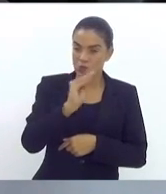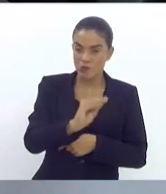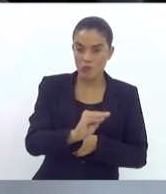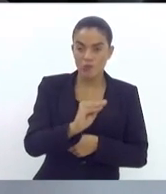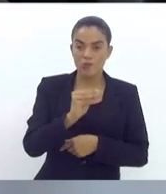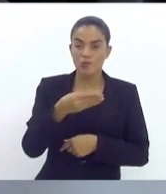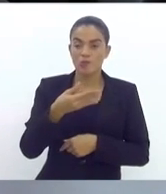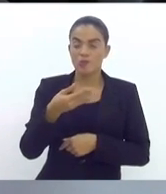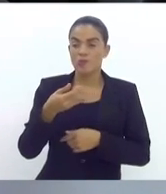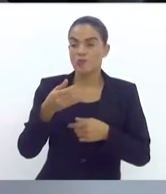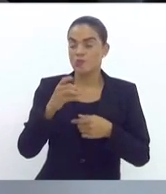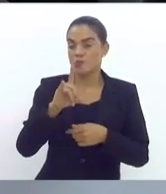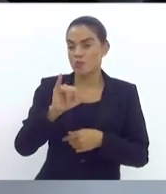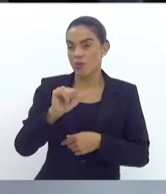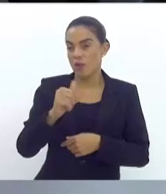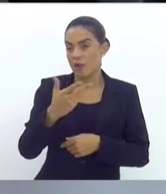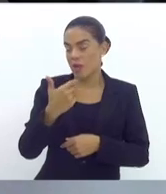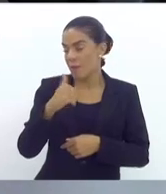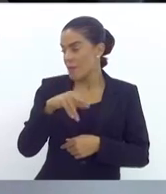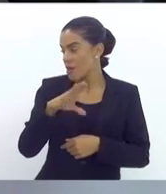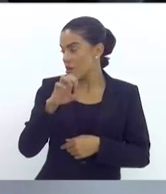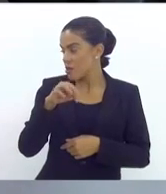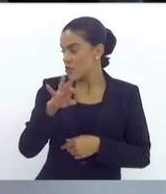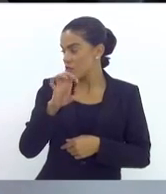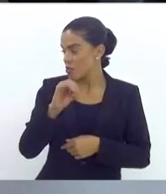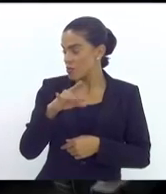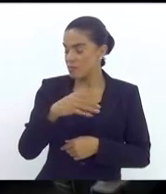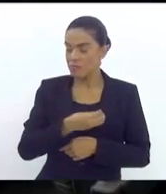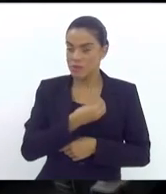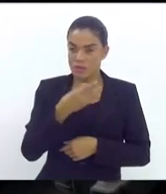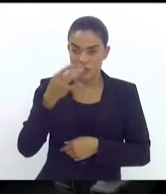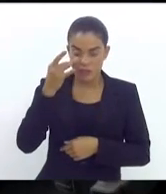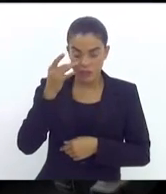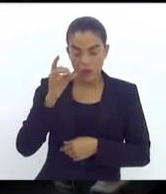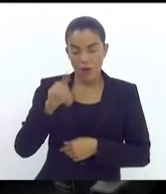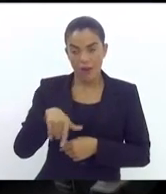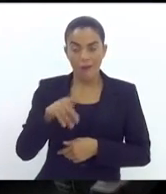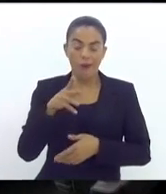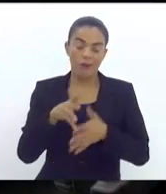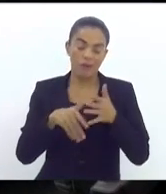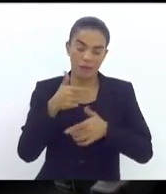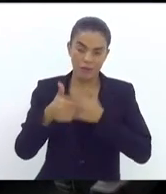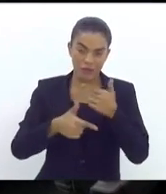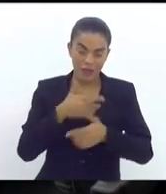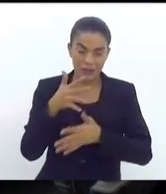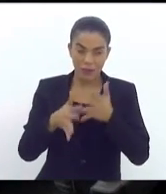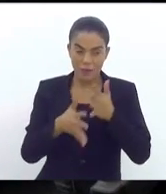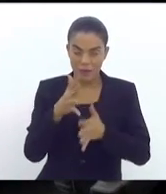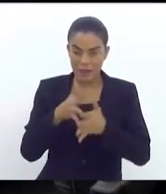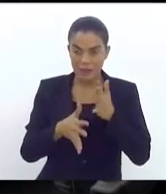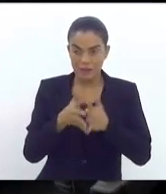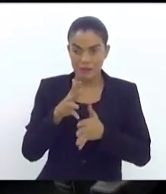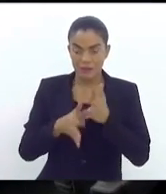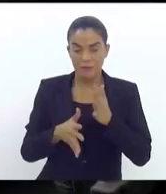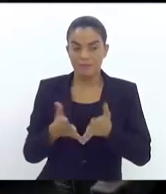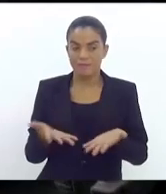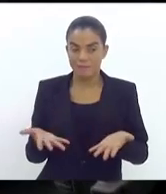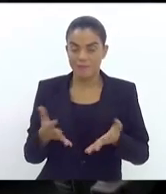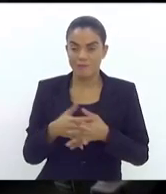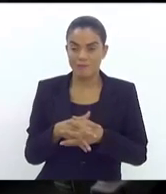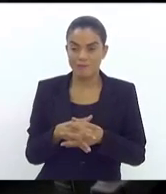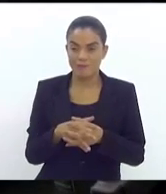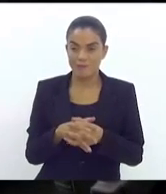de um alinhamento presencial justo pode ser uma tarefa complexa, custosa e até inviável em determinadas